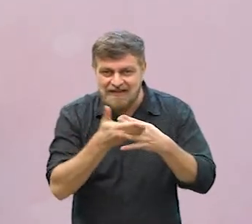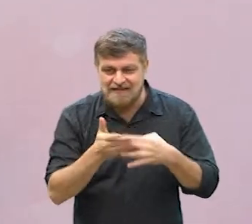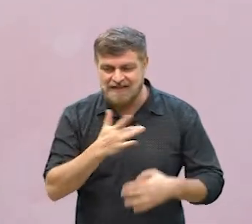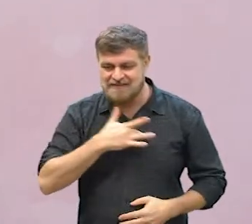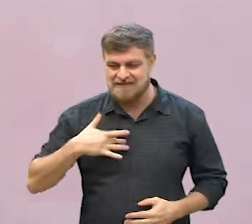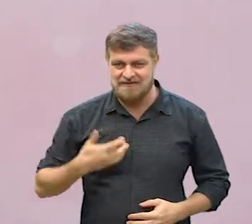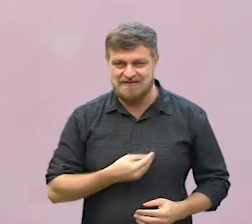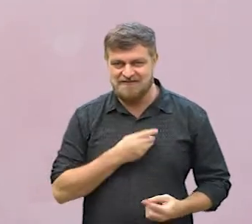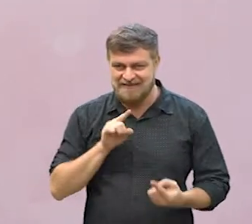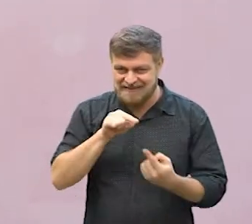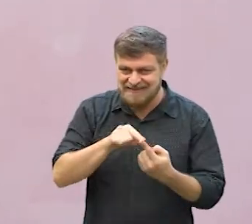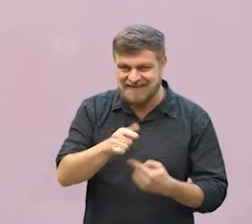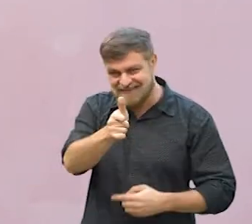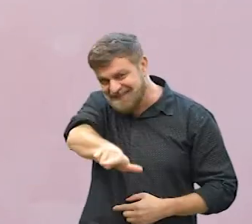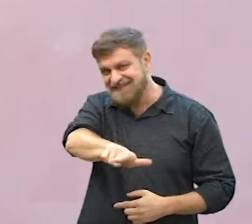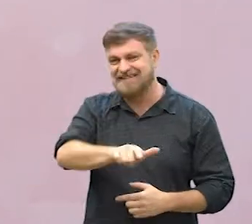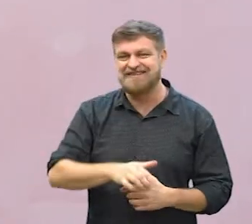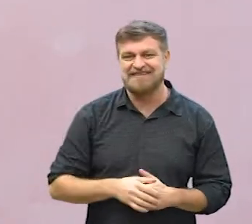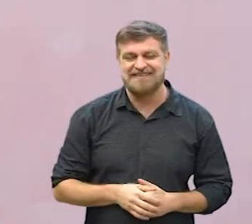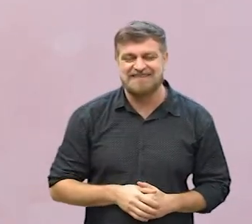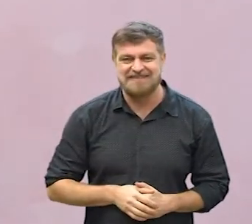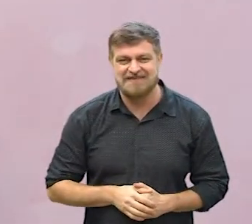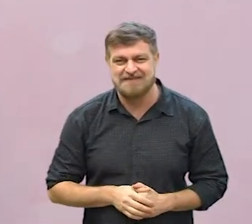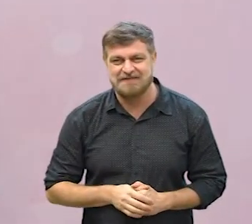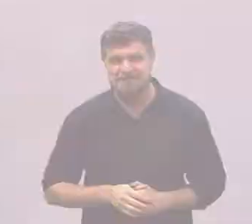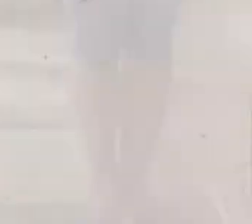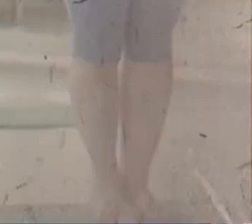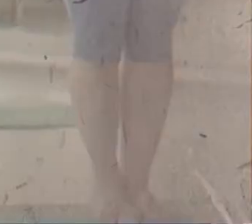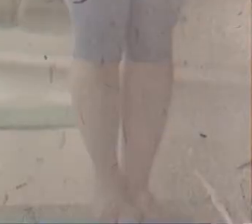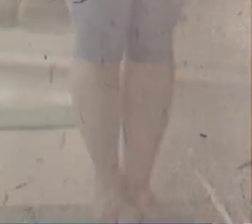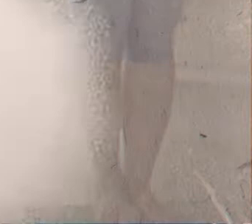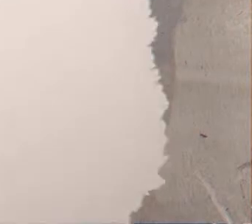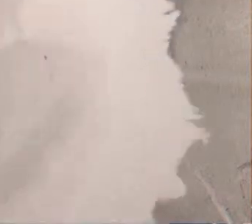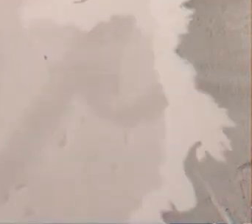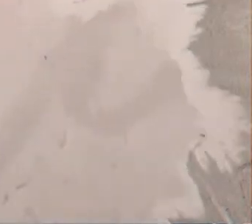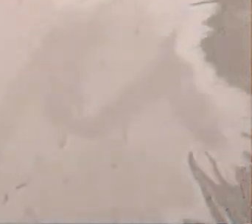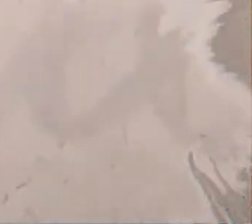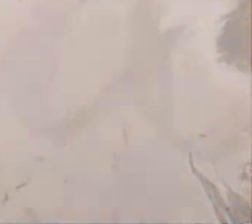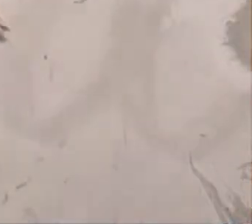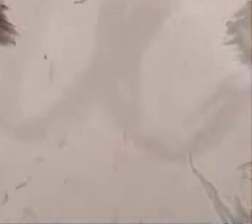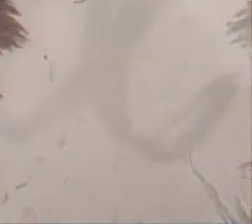casa também, é rapidinho. Saúde, a vida volta já já.